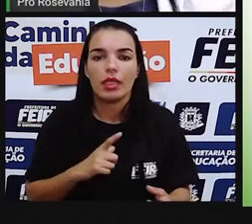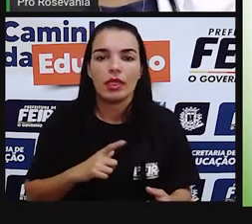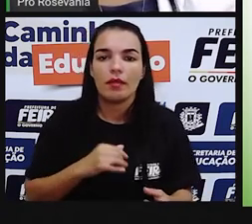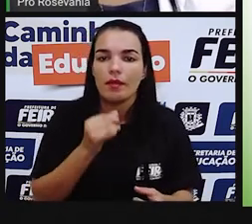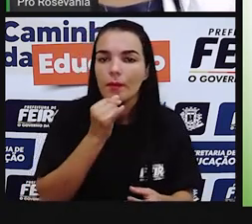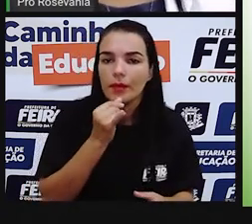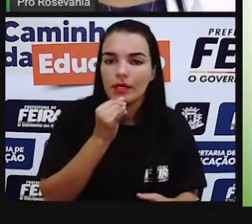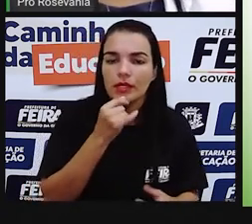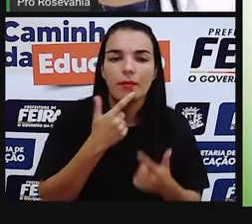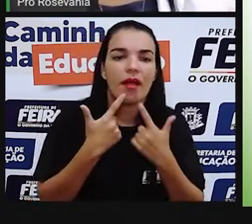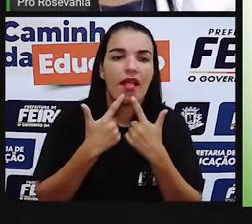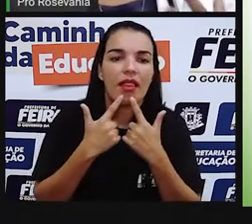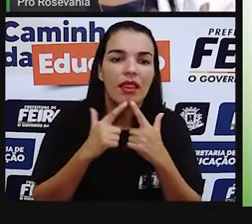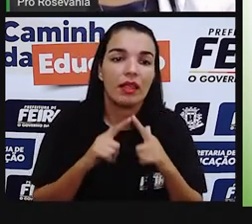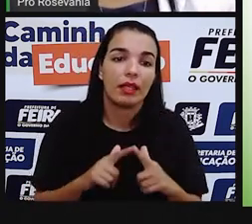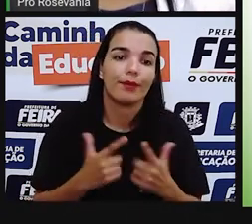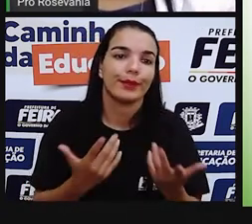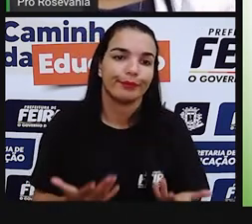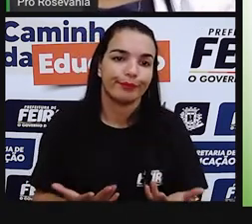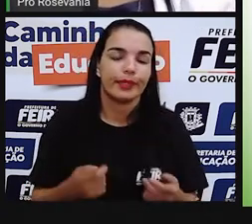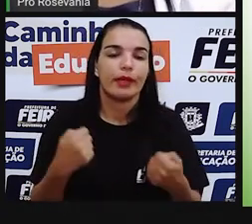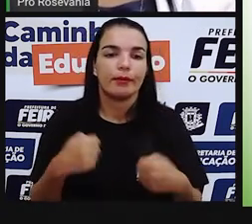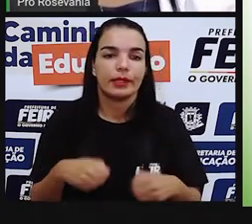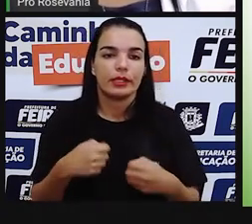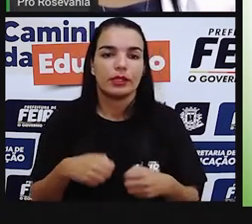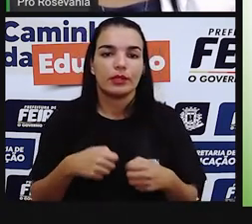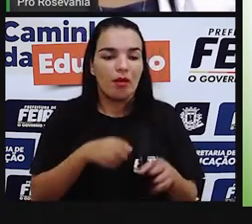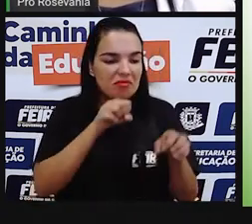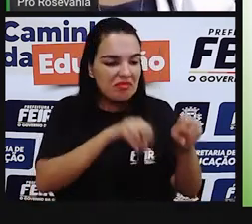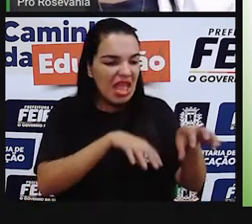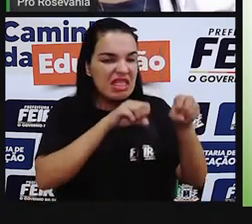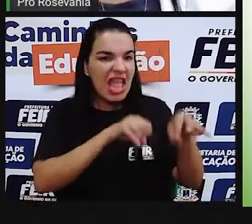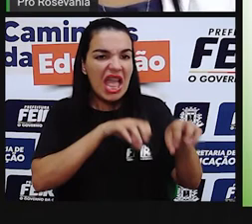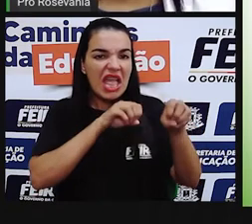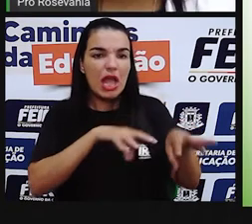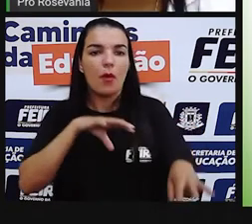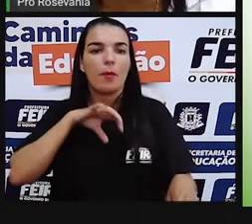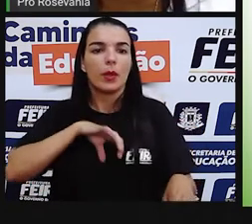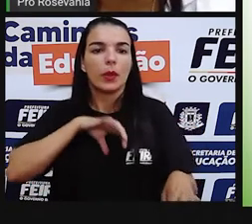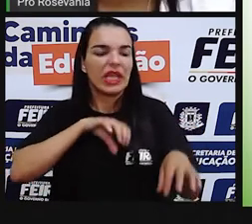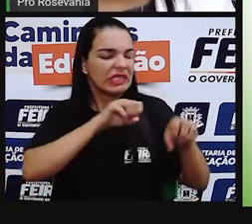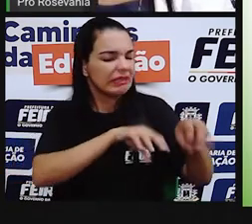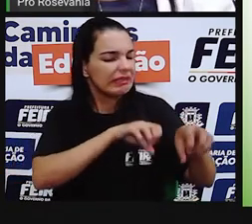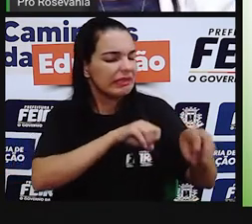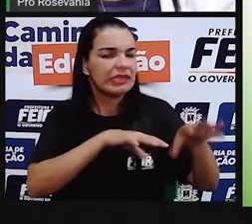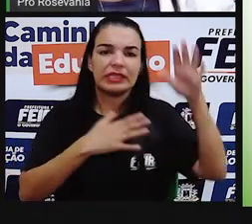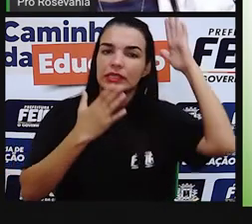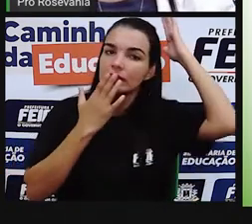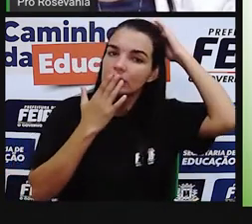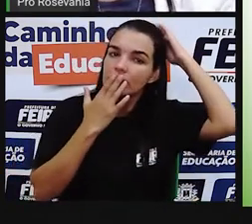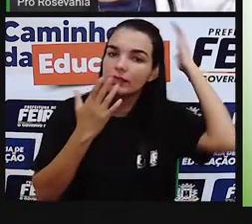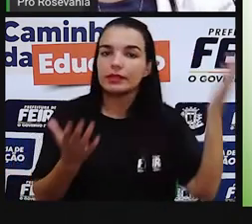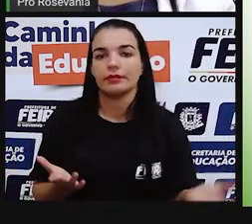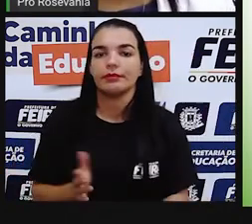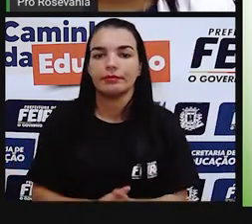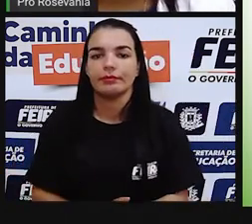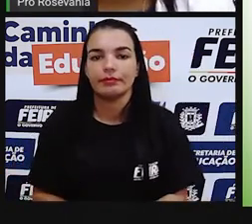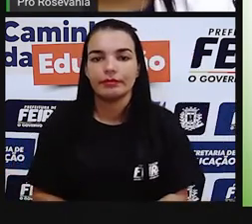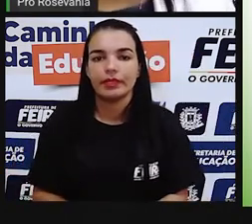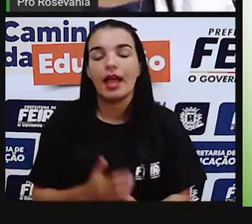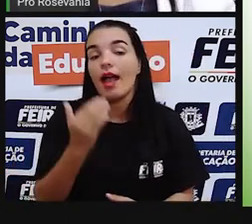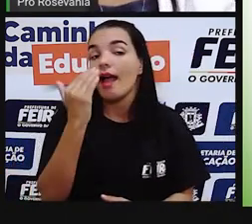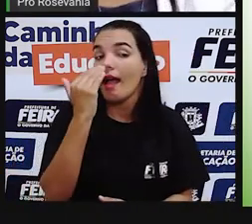né, da língua que vem mudando, o comportamento deles também, a alimentação. Infelizmente, eles